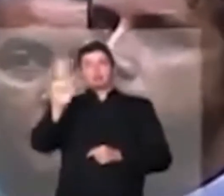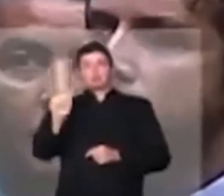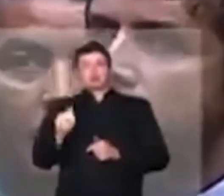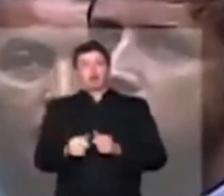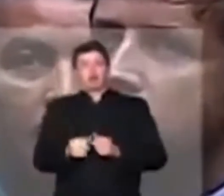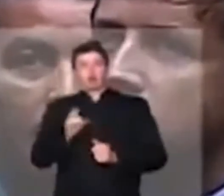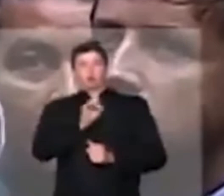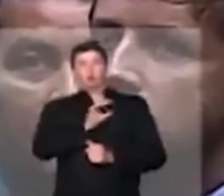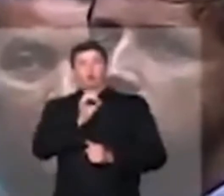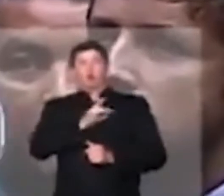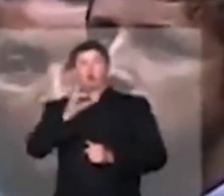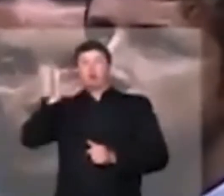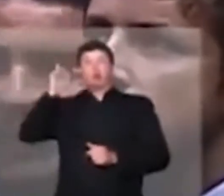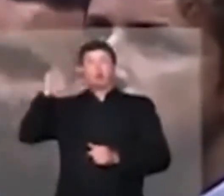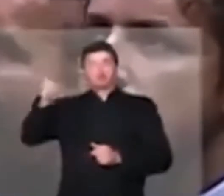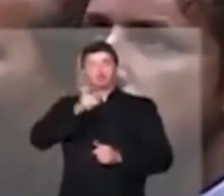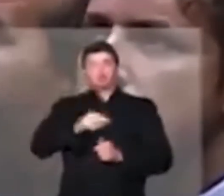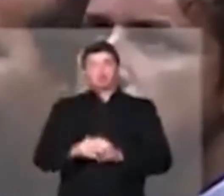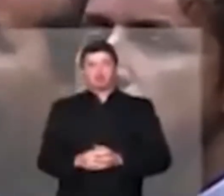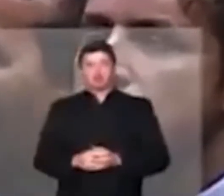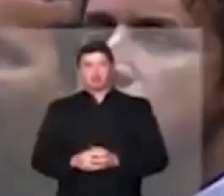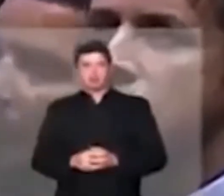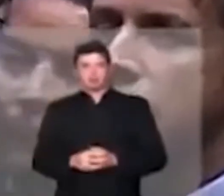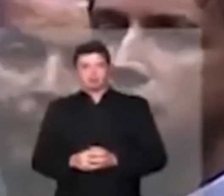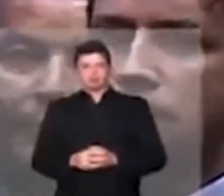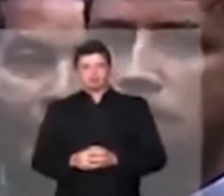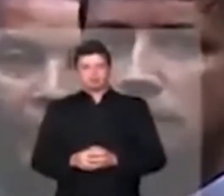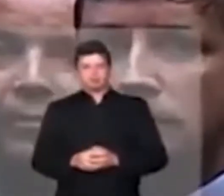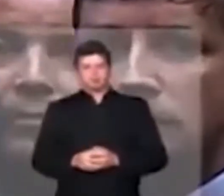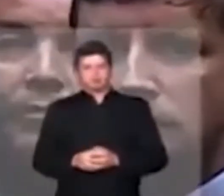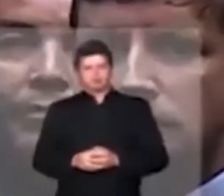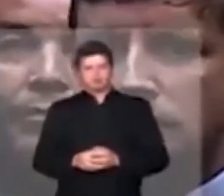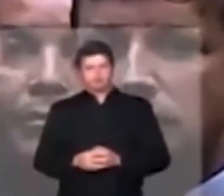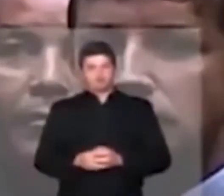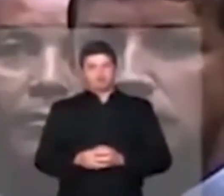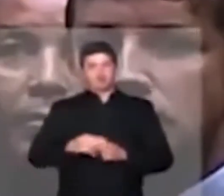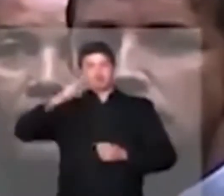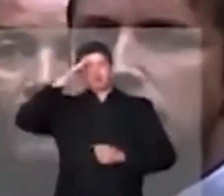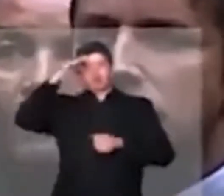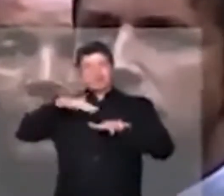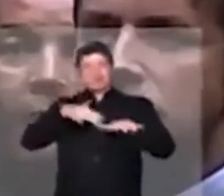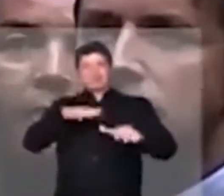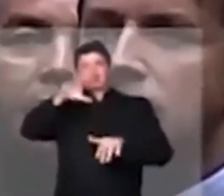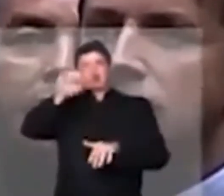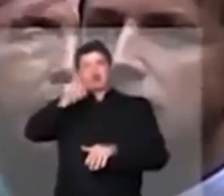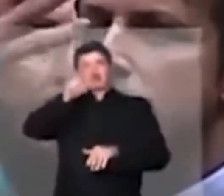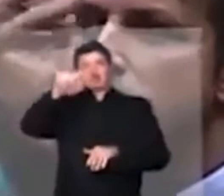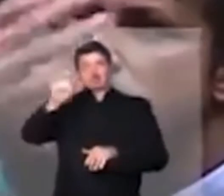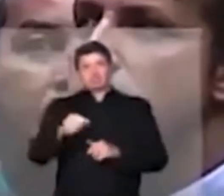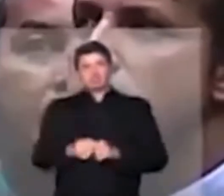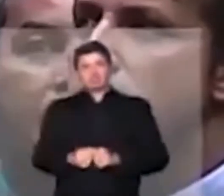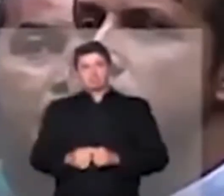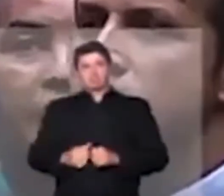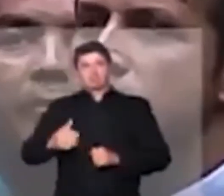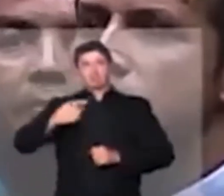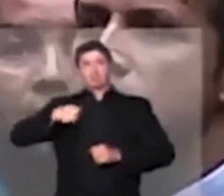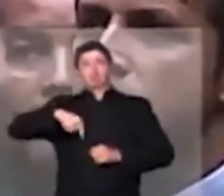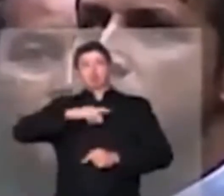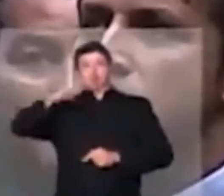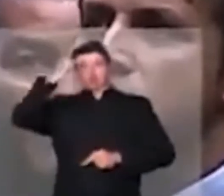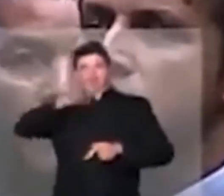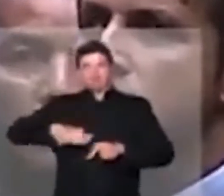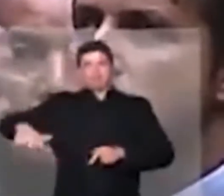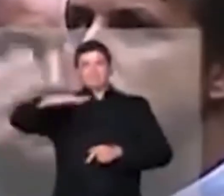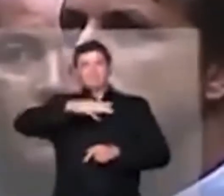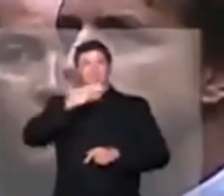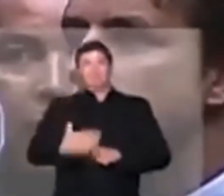pavor de Dilma Rousseff. Como vota, deputado? Pelo Exército de Caxias, como vota, pelas nossas Forças Armadas.